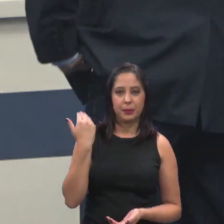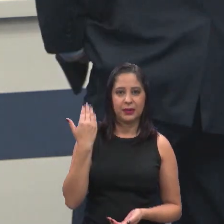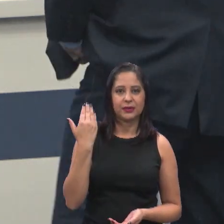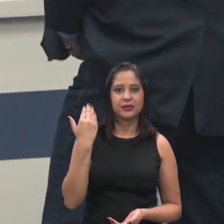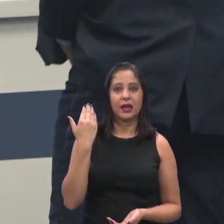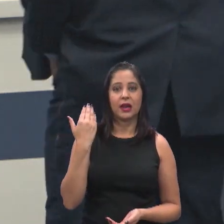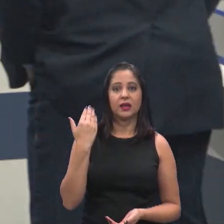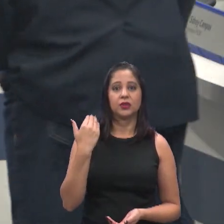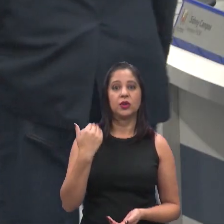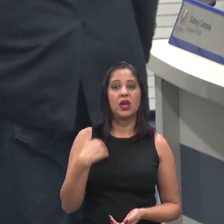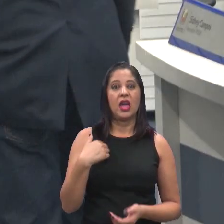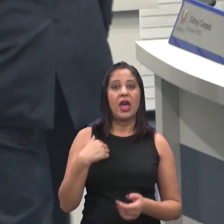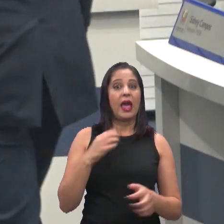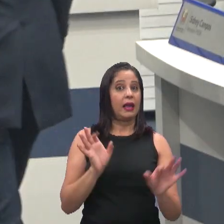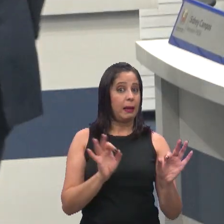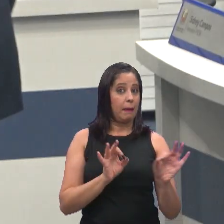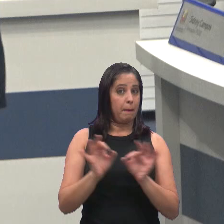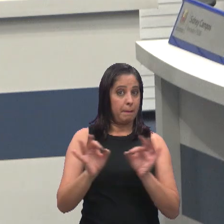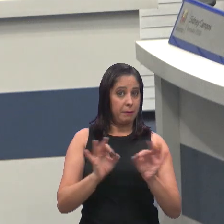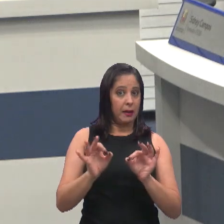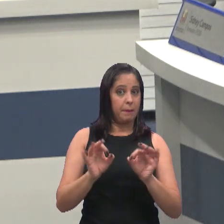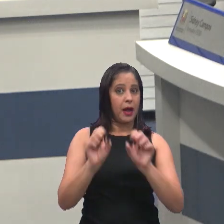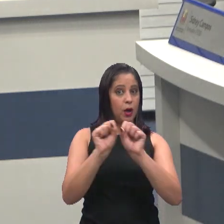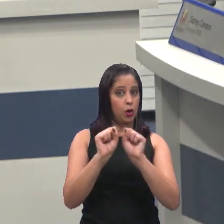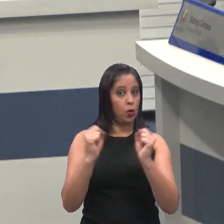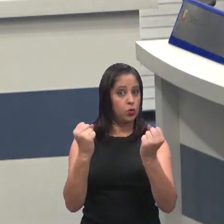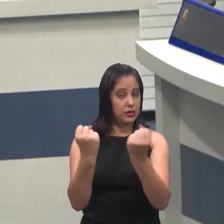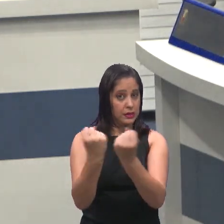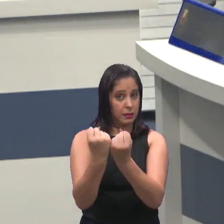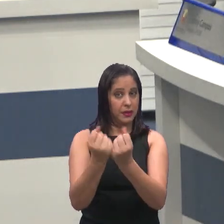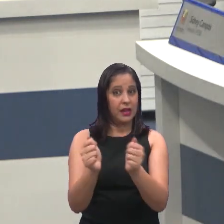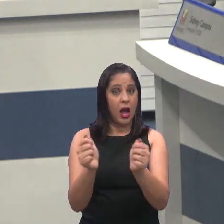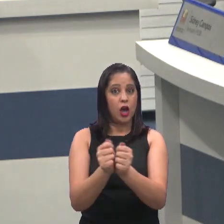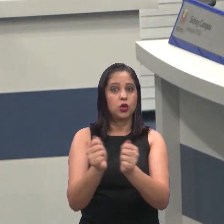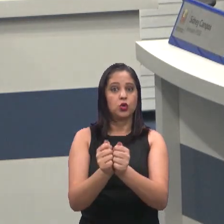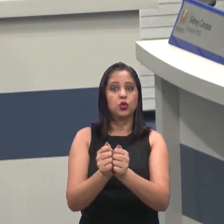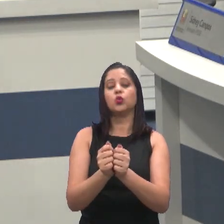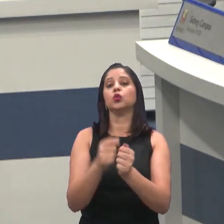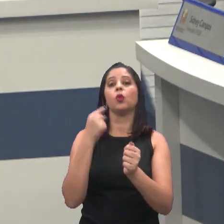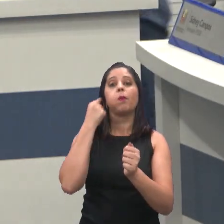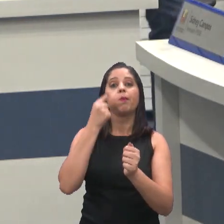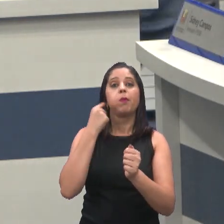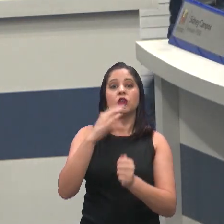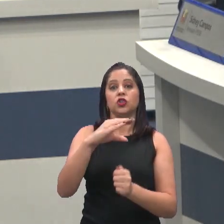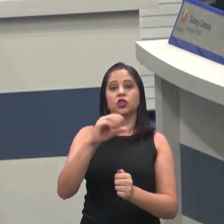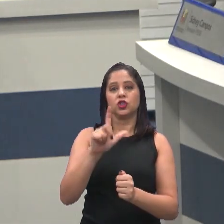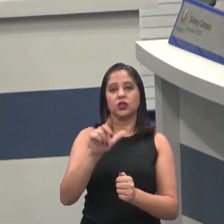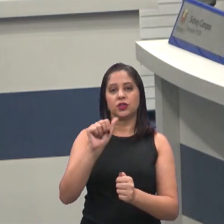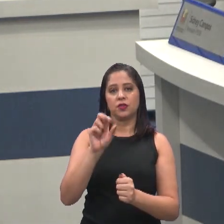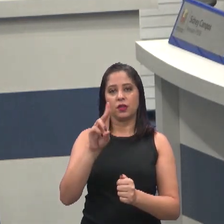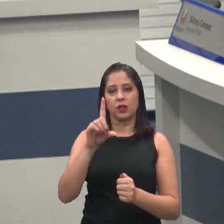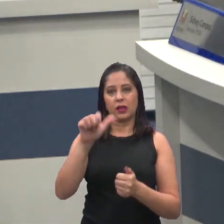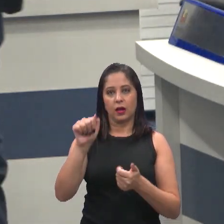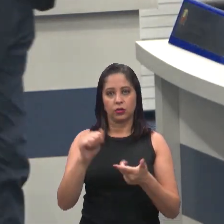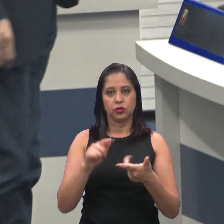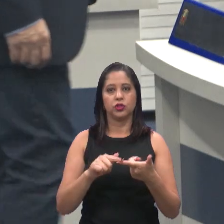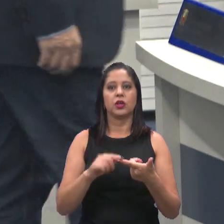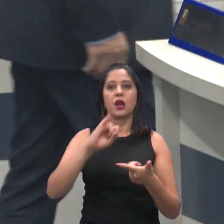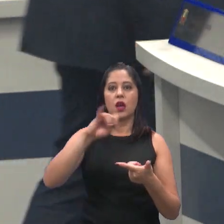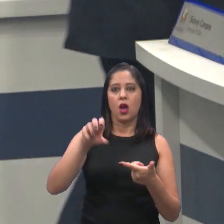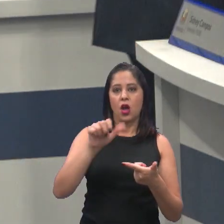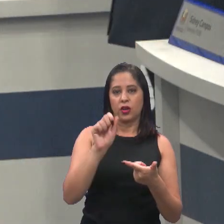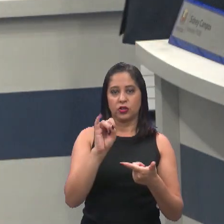grande seminário aqui juntamente com a doutora Cláudia, esteve presente o doutor Jairo, e